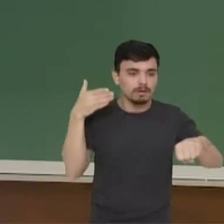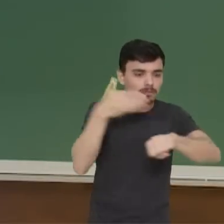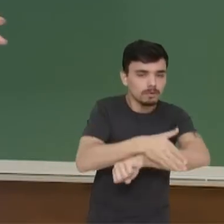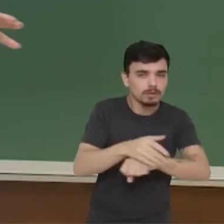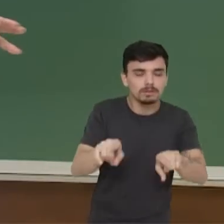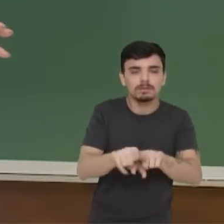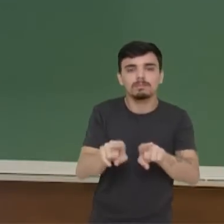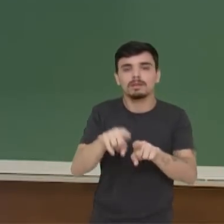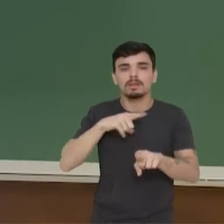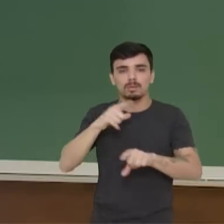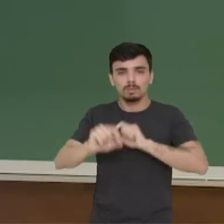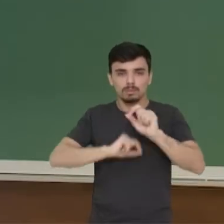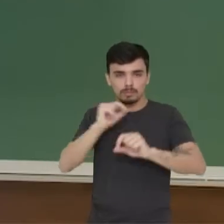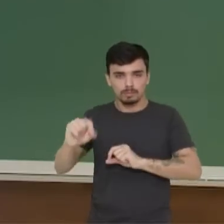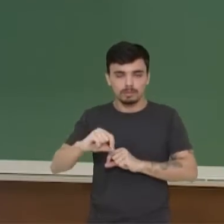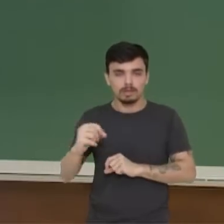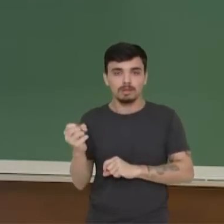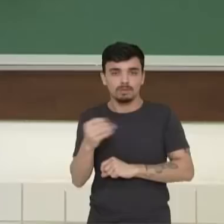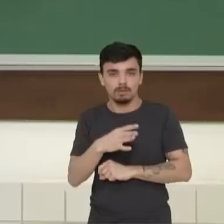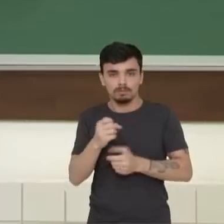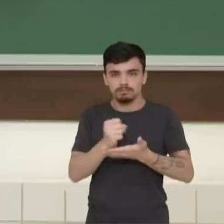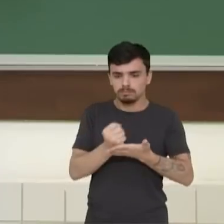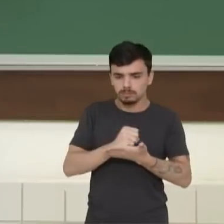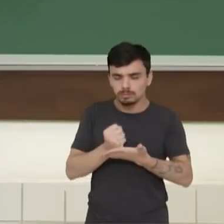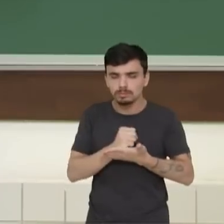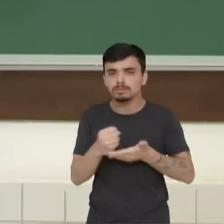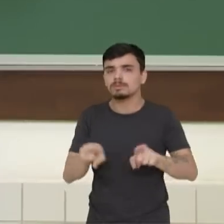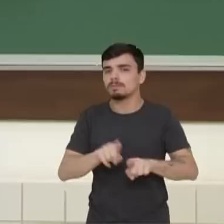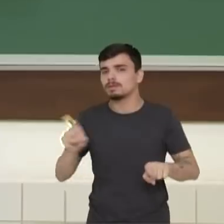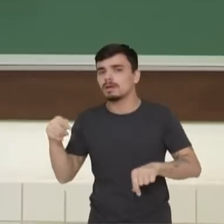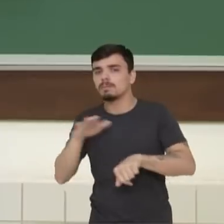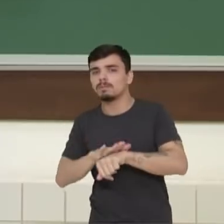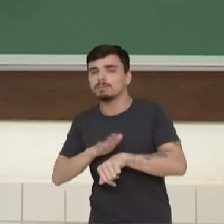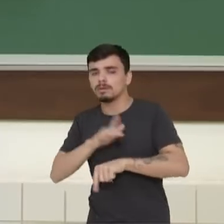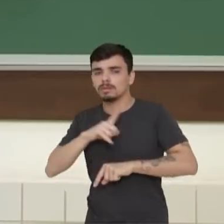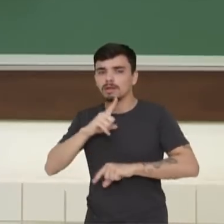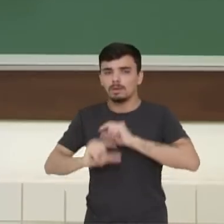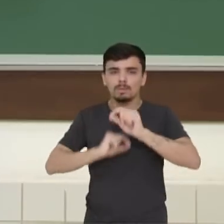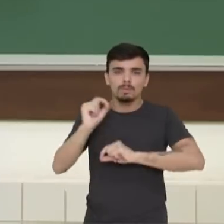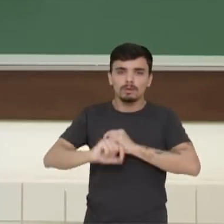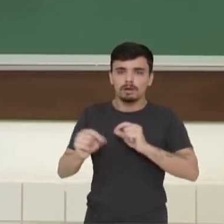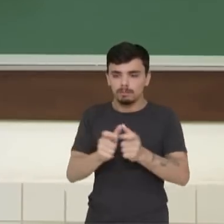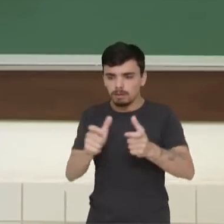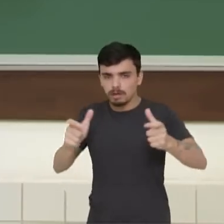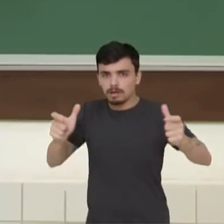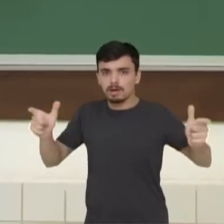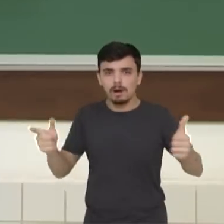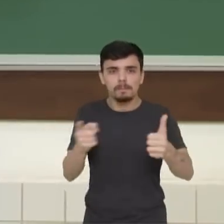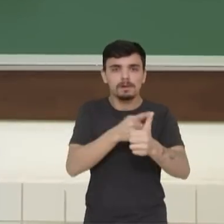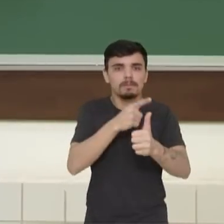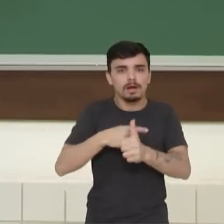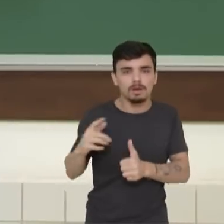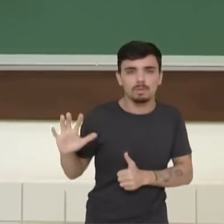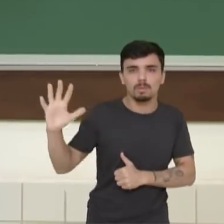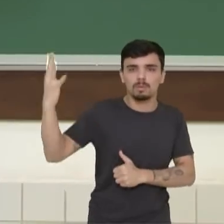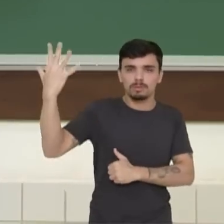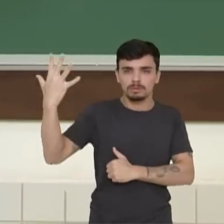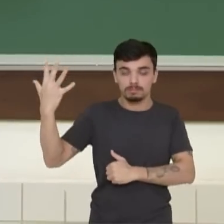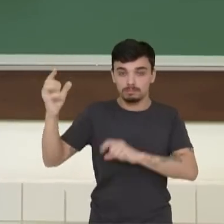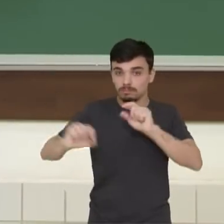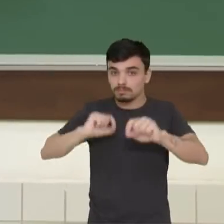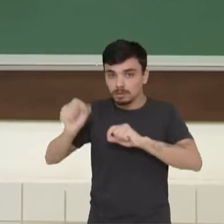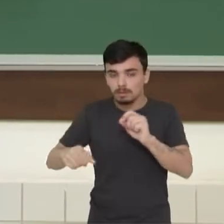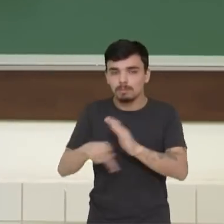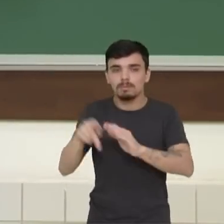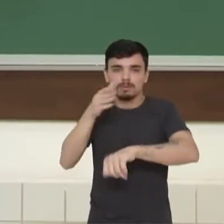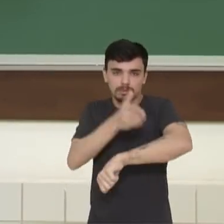começa a ter uma certa maior estabilidade, e é nesse momento que nós vamos ter o grande, talvez o primeiro grande acontecimento